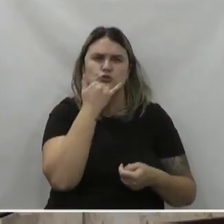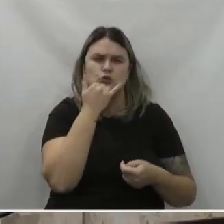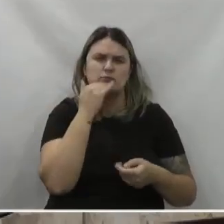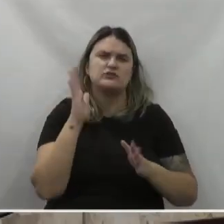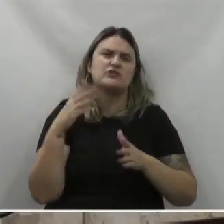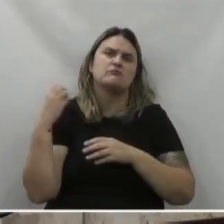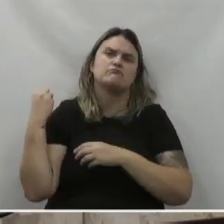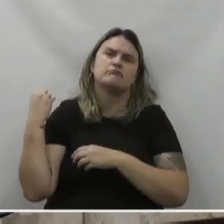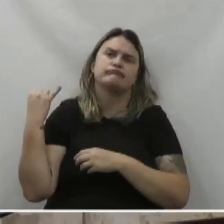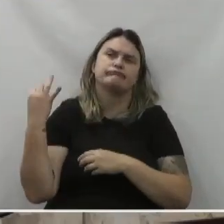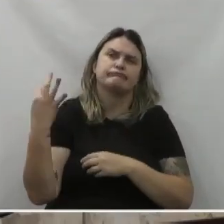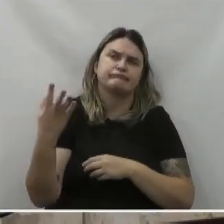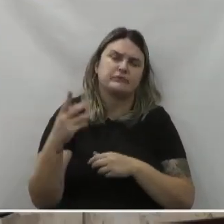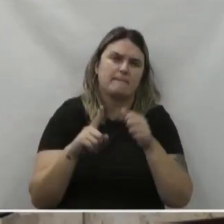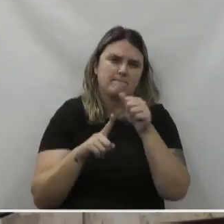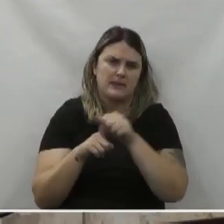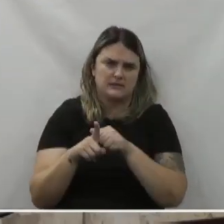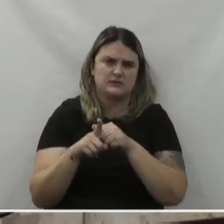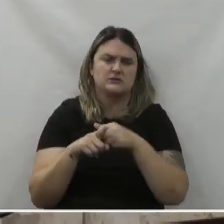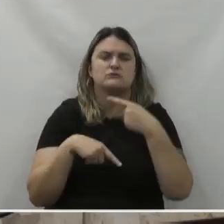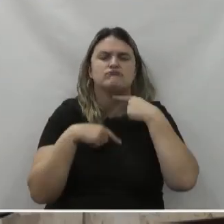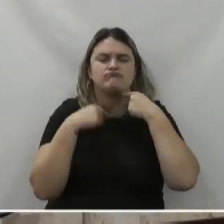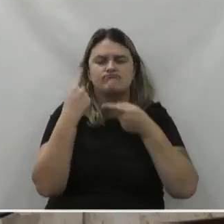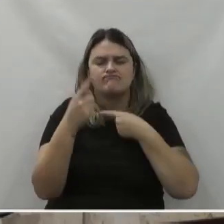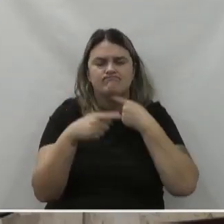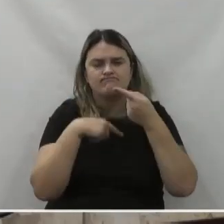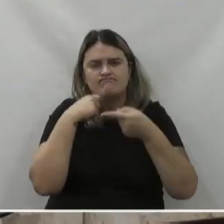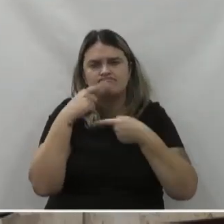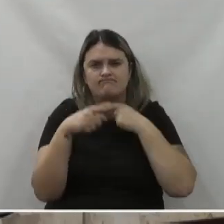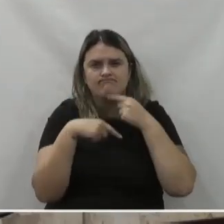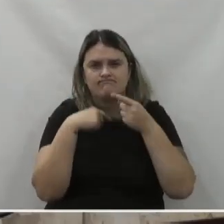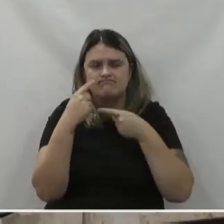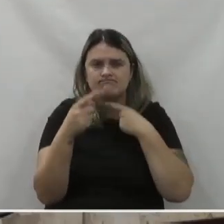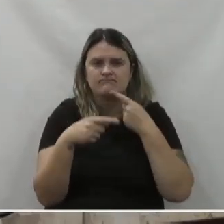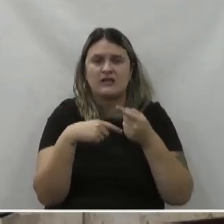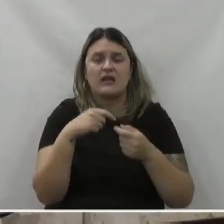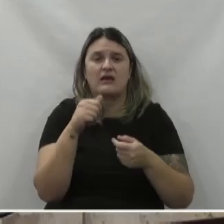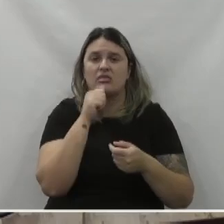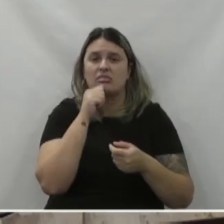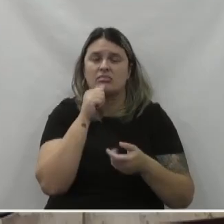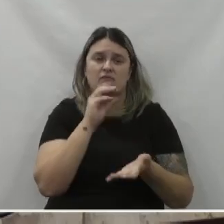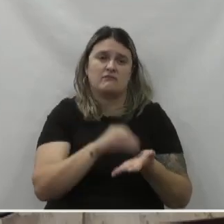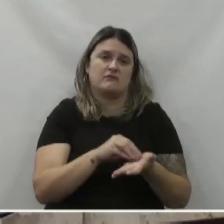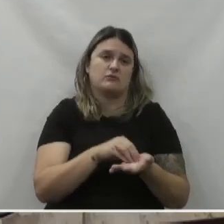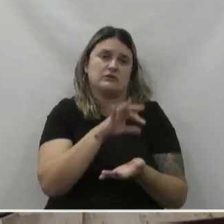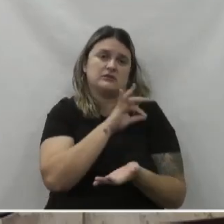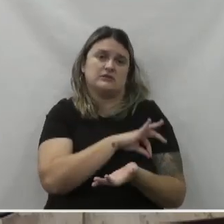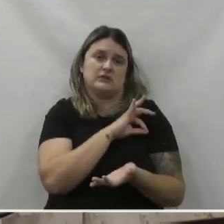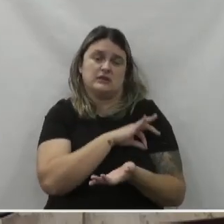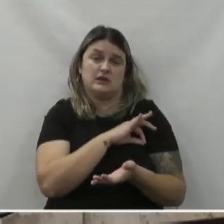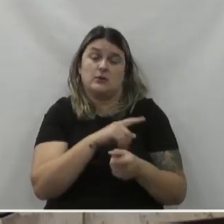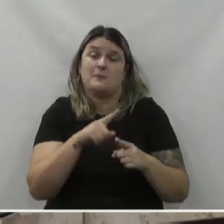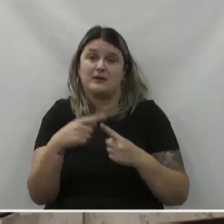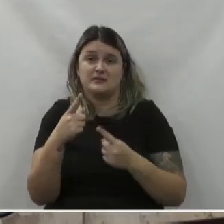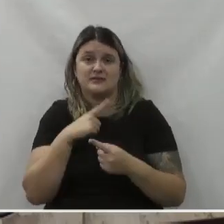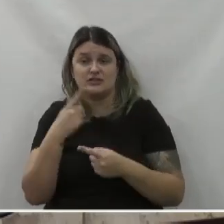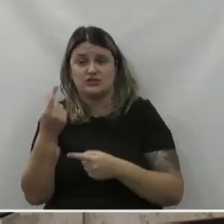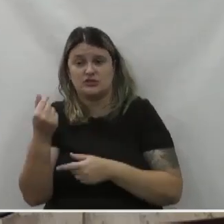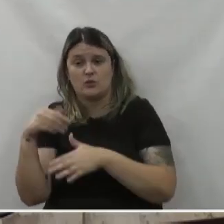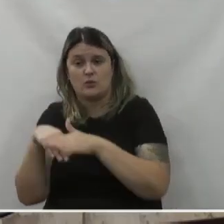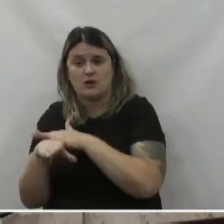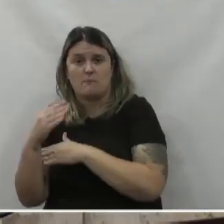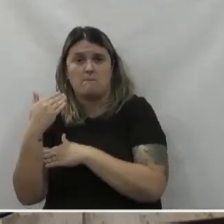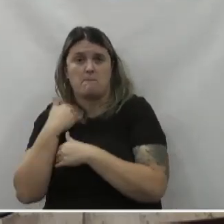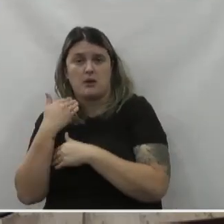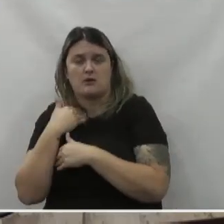gente, dessa administração desde janeiro, estão sem receber a complementação, mesmo tendo dinheiro na conta.